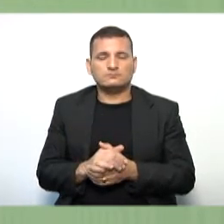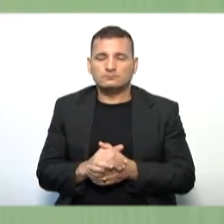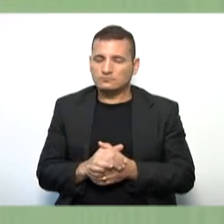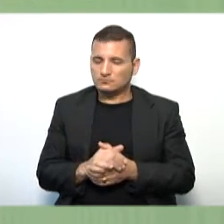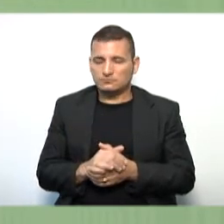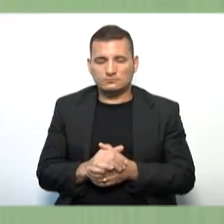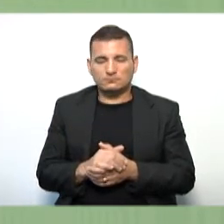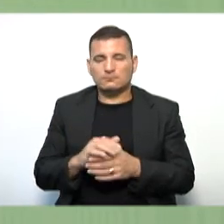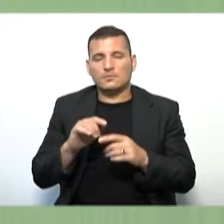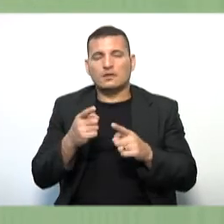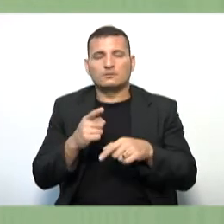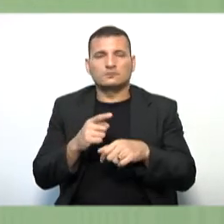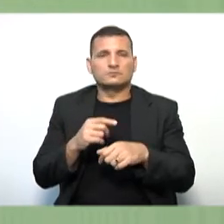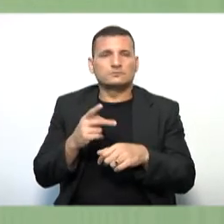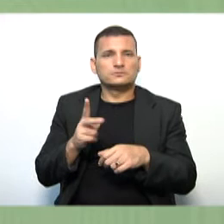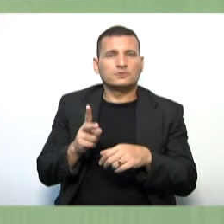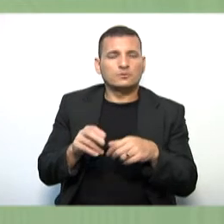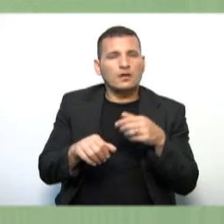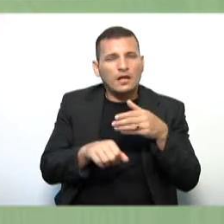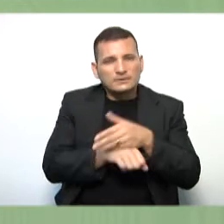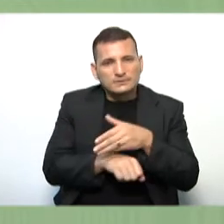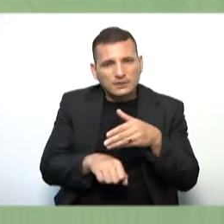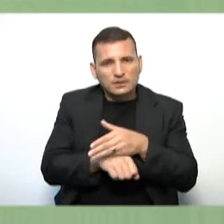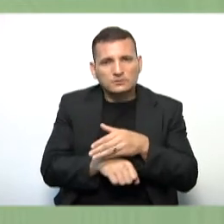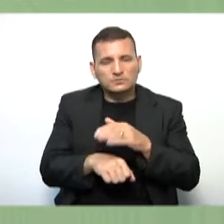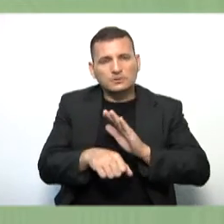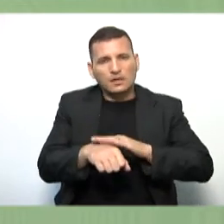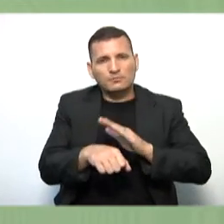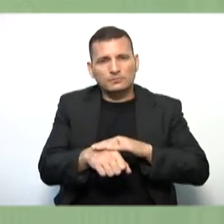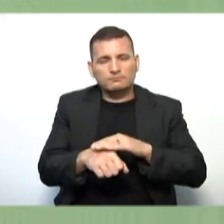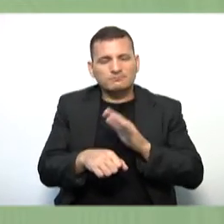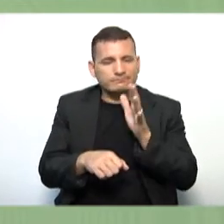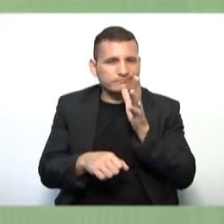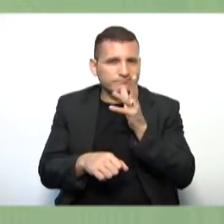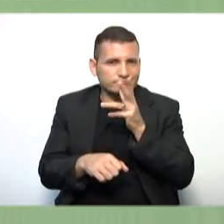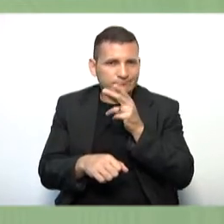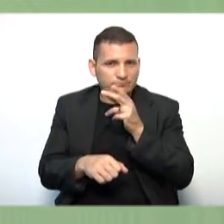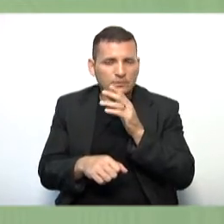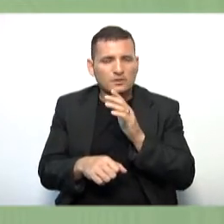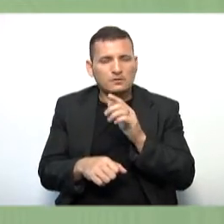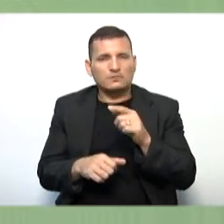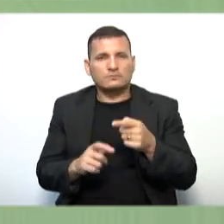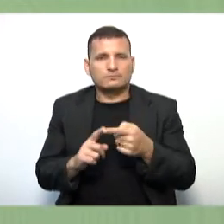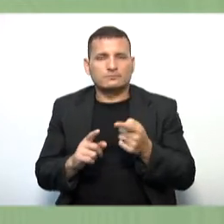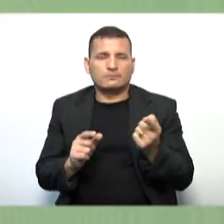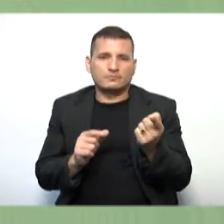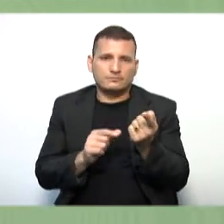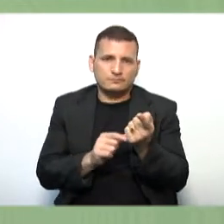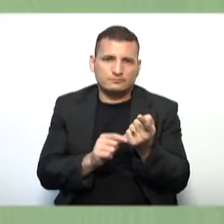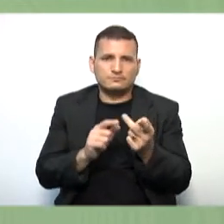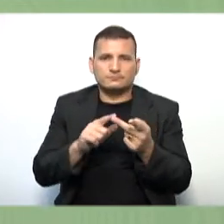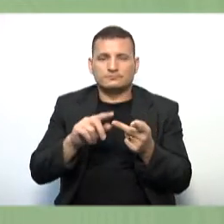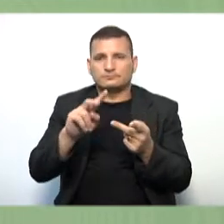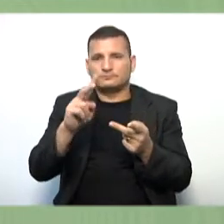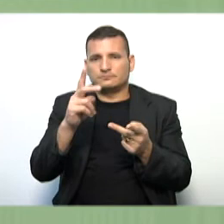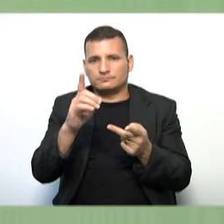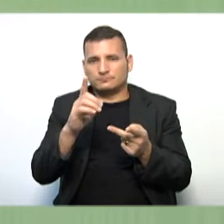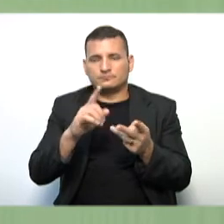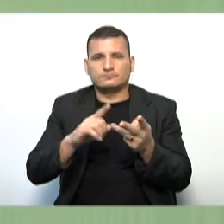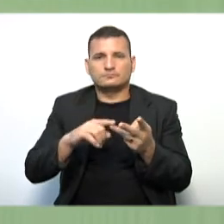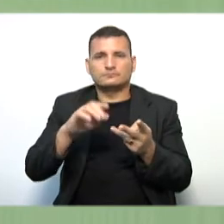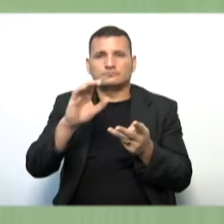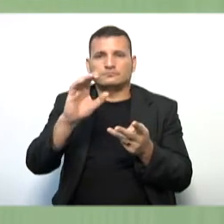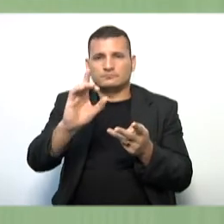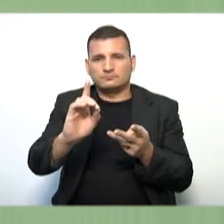o tempo de acesso é um pouco mais lento. Nessas unidades de armazenamento, nós temos pendrives, HDs, CDs, DVDs, tudo